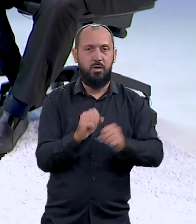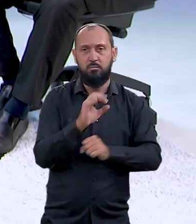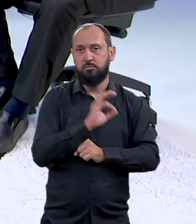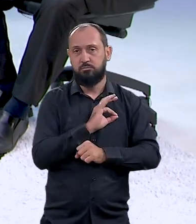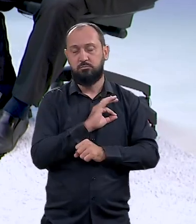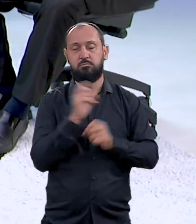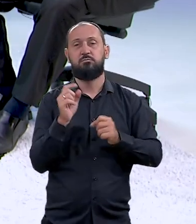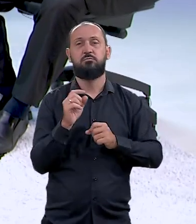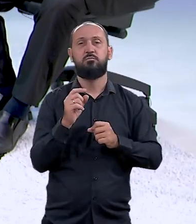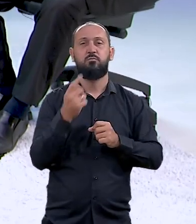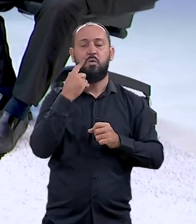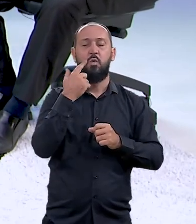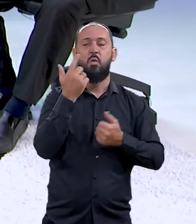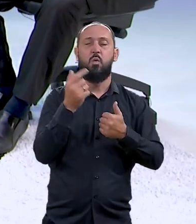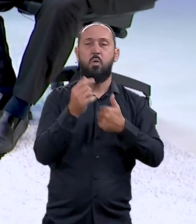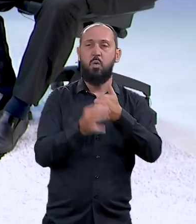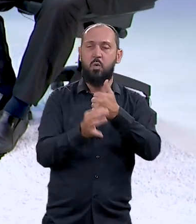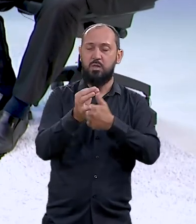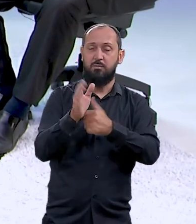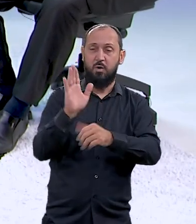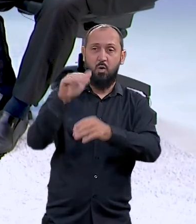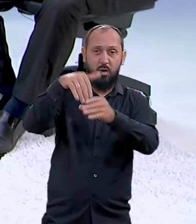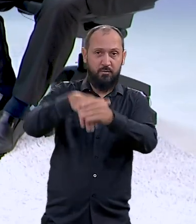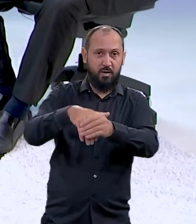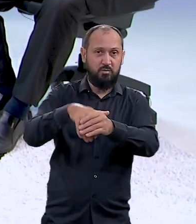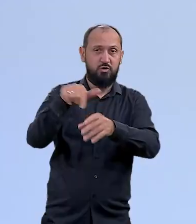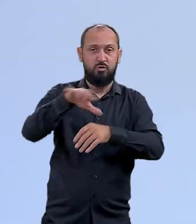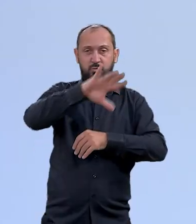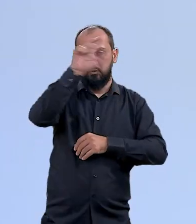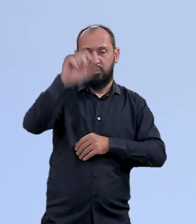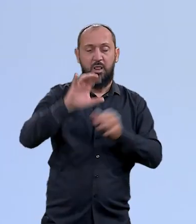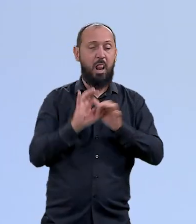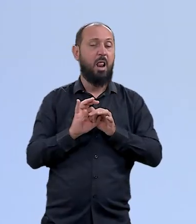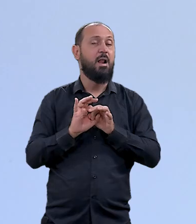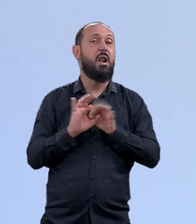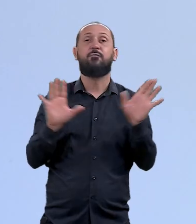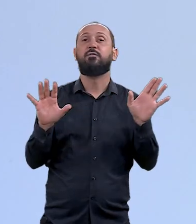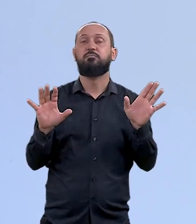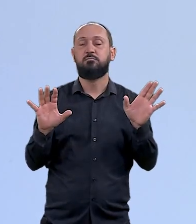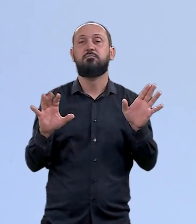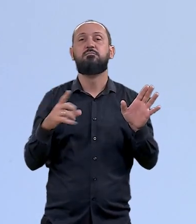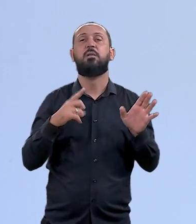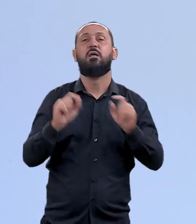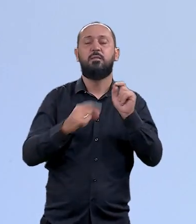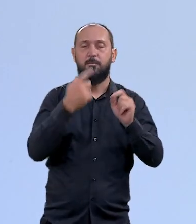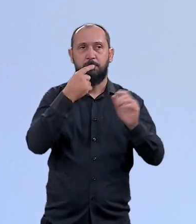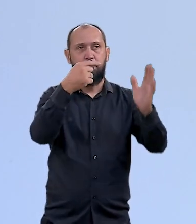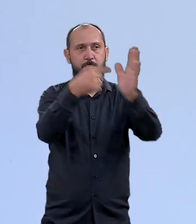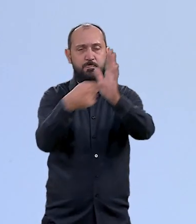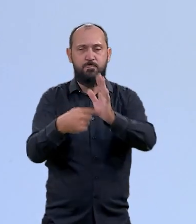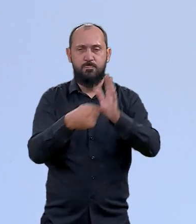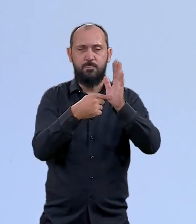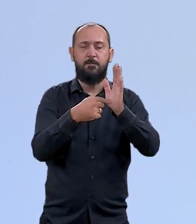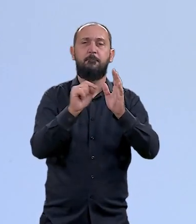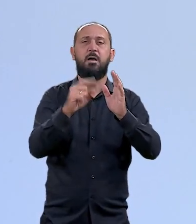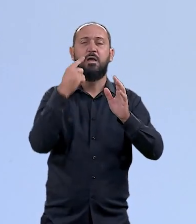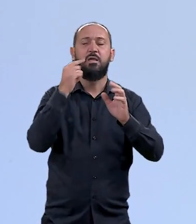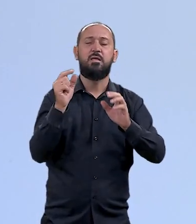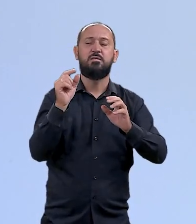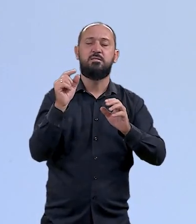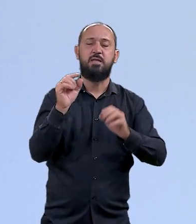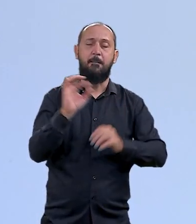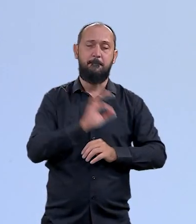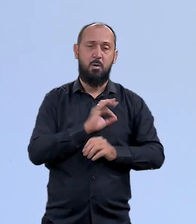denúncias? A Justiça Eleitoral ela tem diversos canais de comunicação, né? E os principais deles é o sistema Pardal, onde qualquer